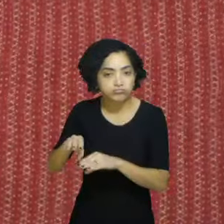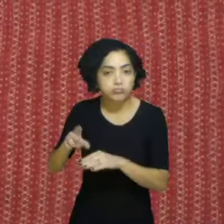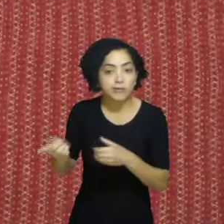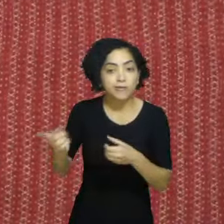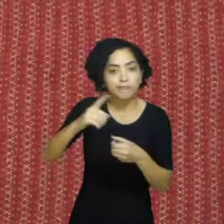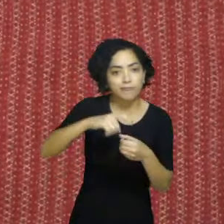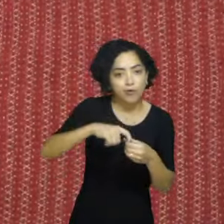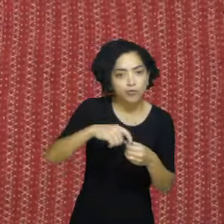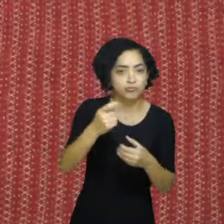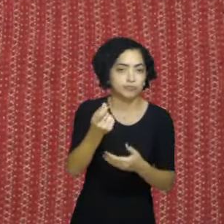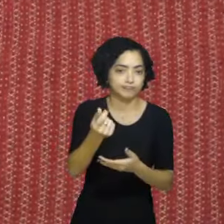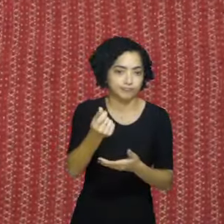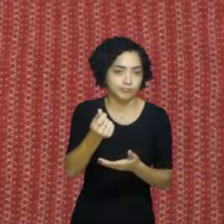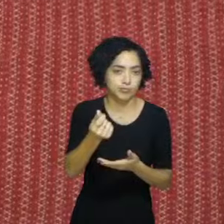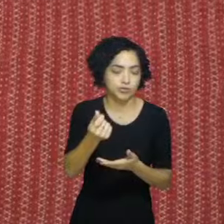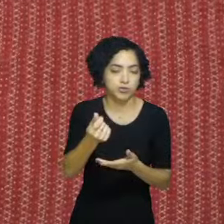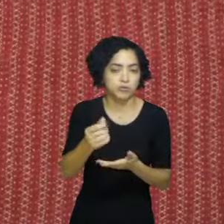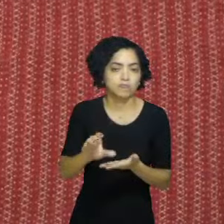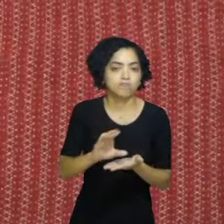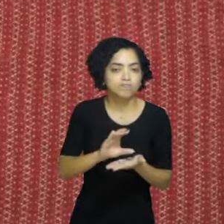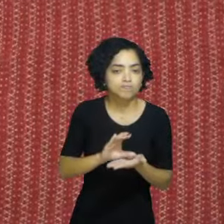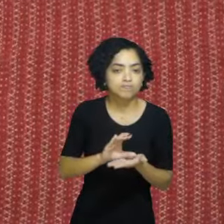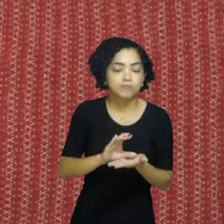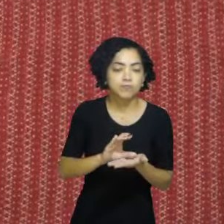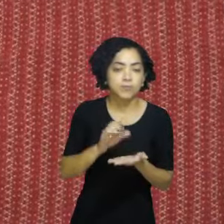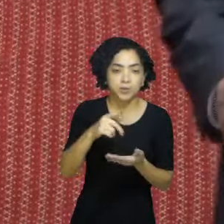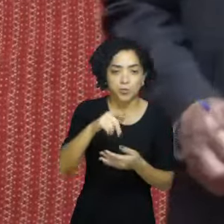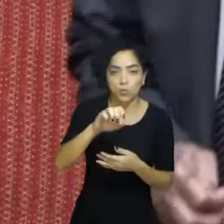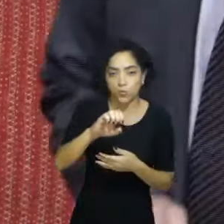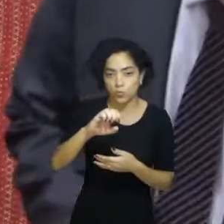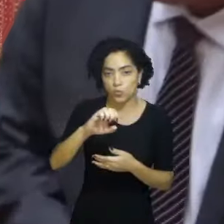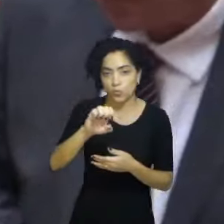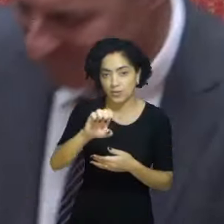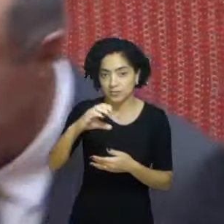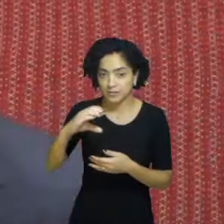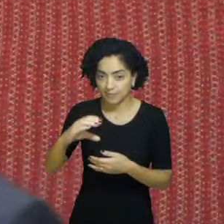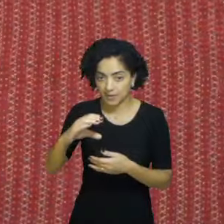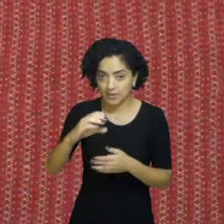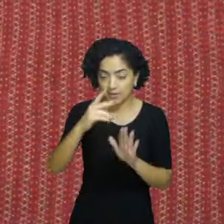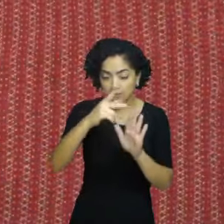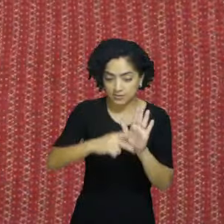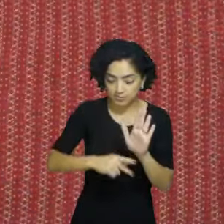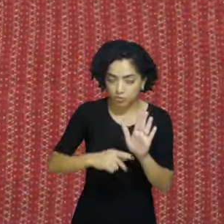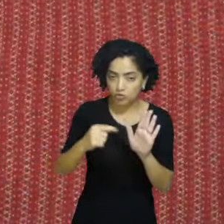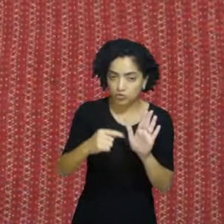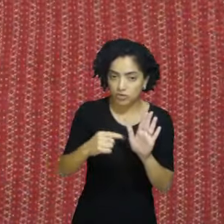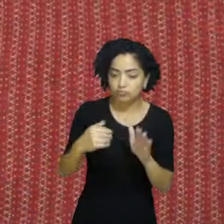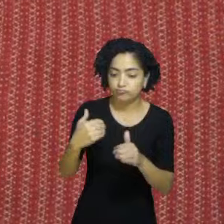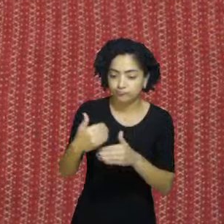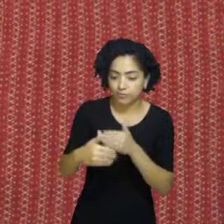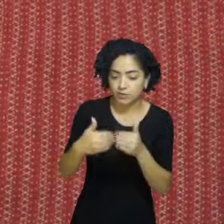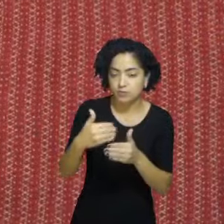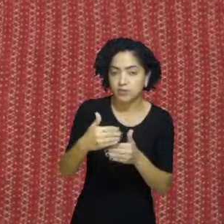possível. E, sendo assim, com esta PEC, com o projeto que está tramitando no dia de hoje aqui nesta